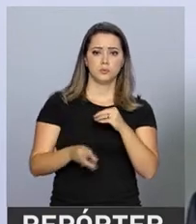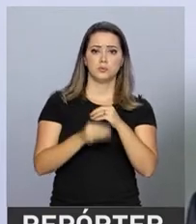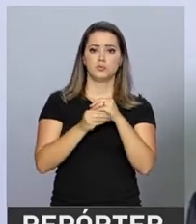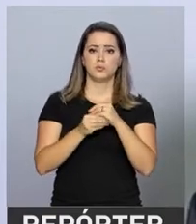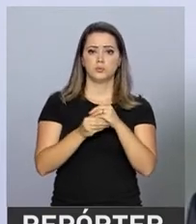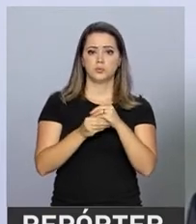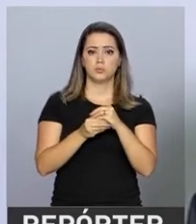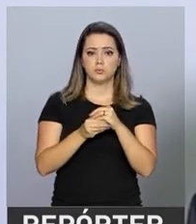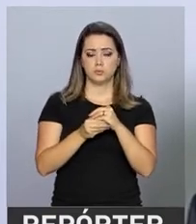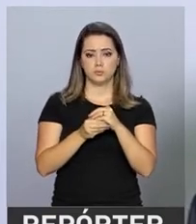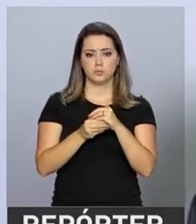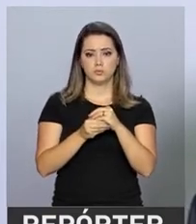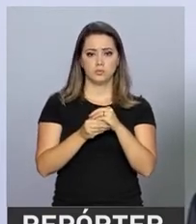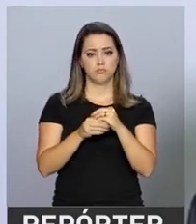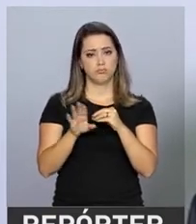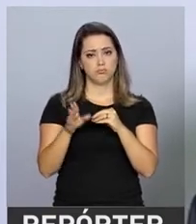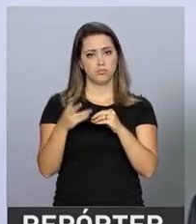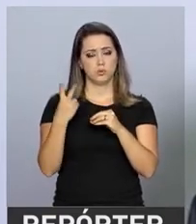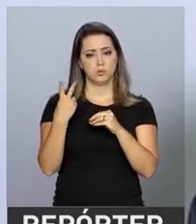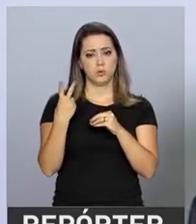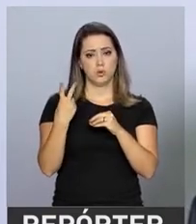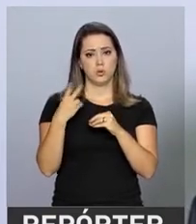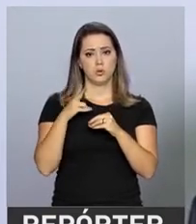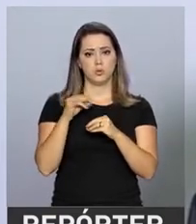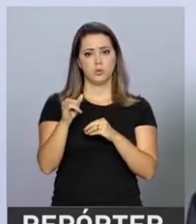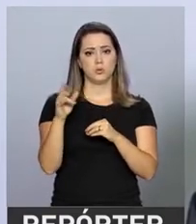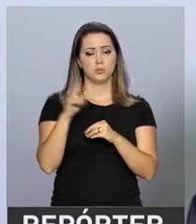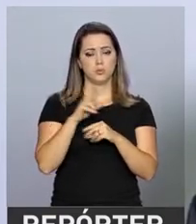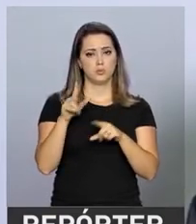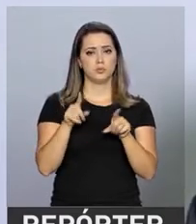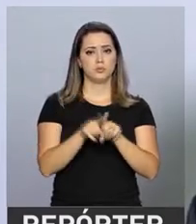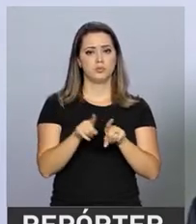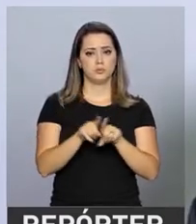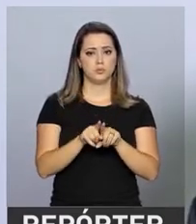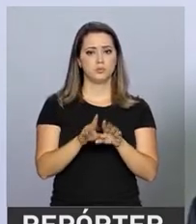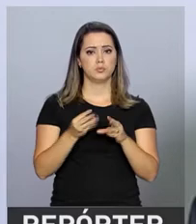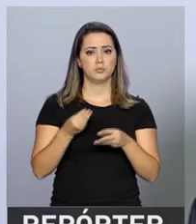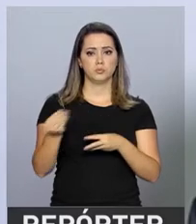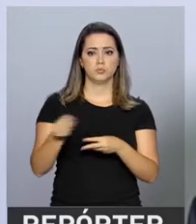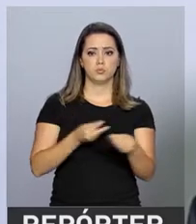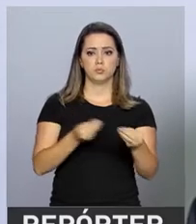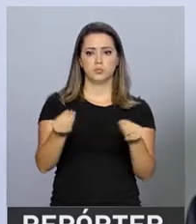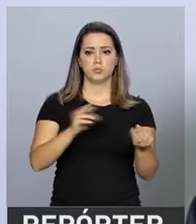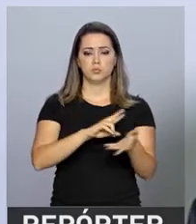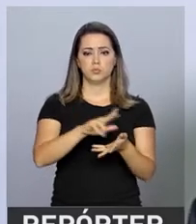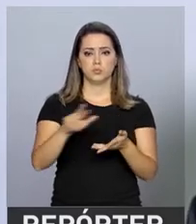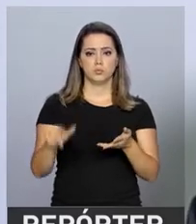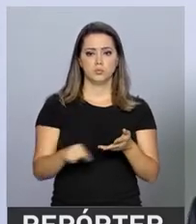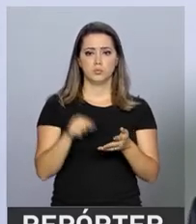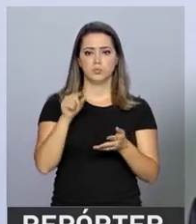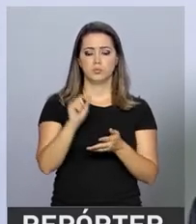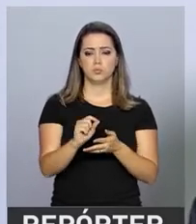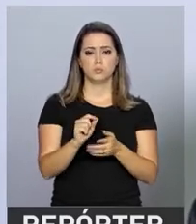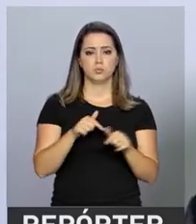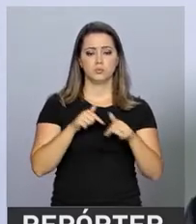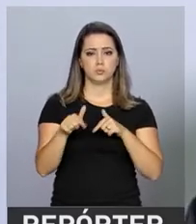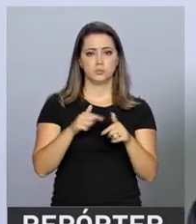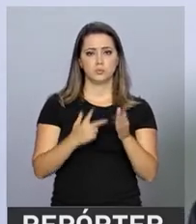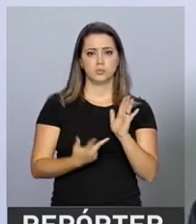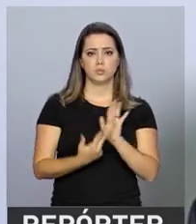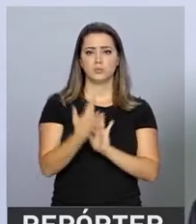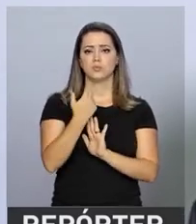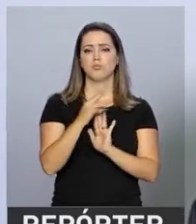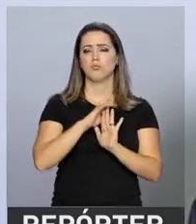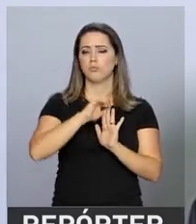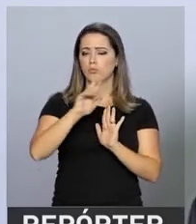de aproximadamente 2 bilhões de reais, né, para custeio das operações, atenção